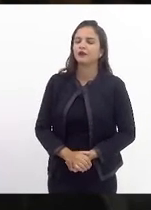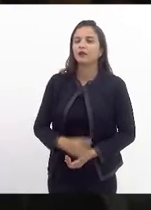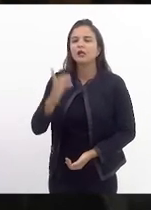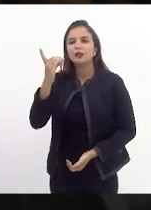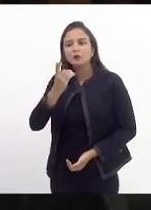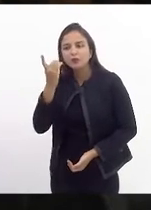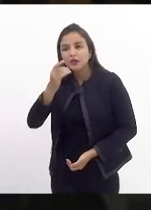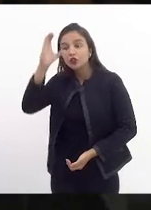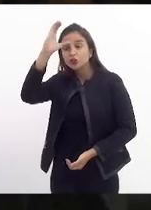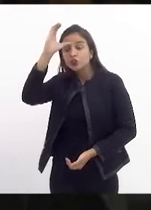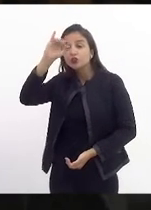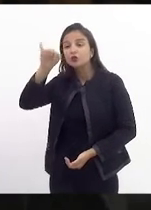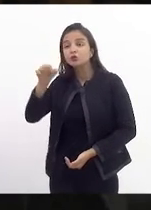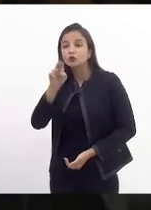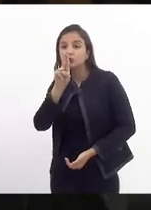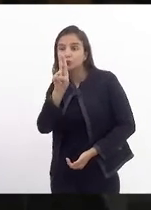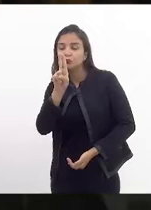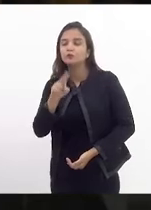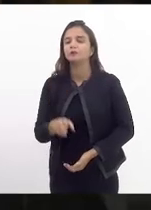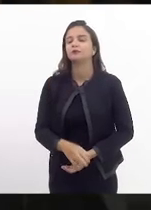deputada Tia Ju,